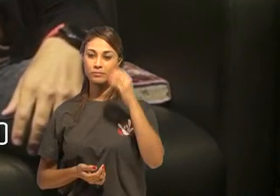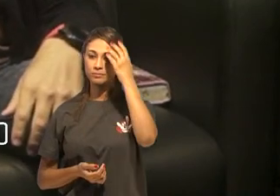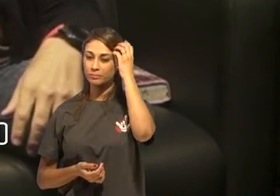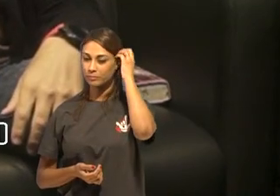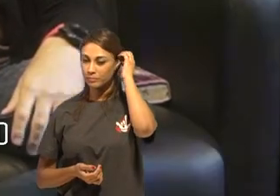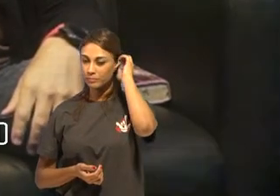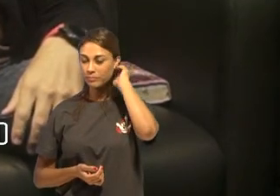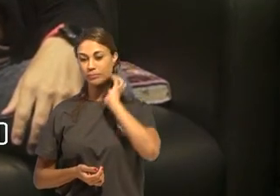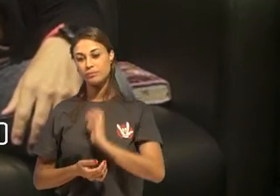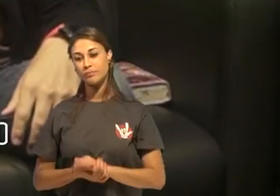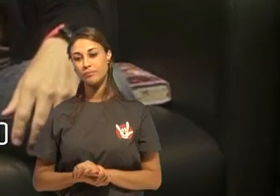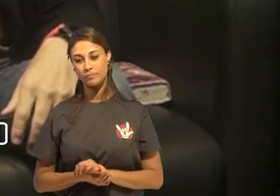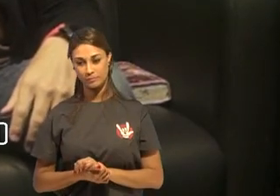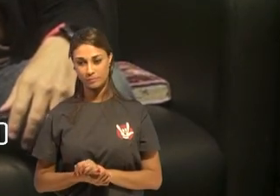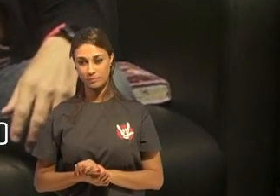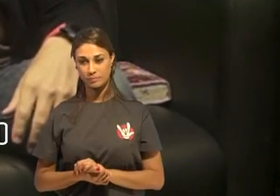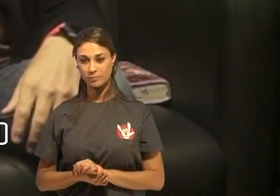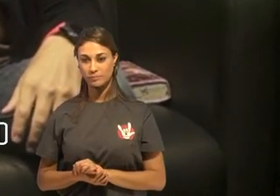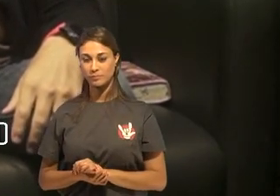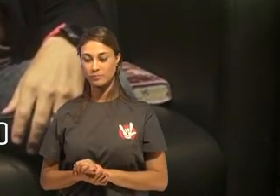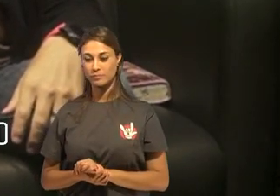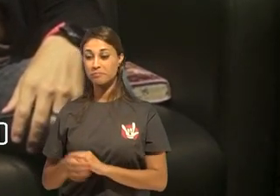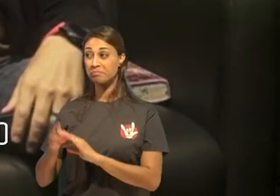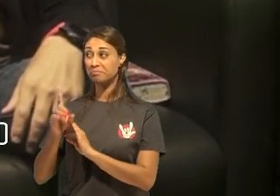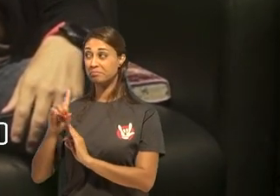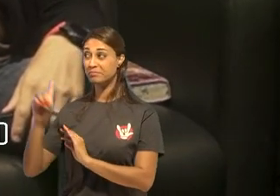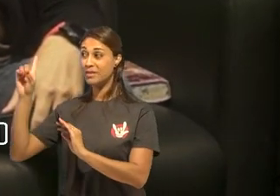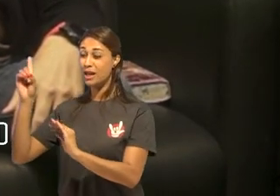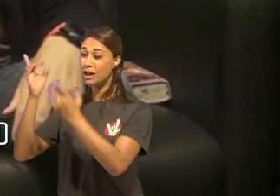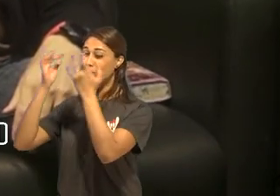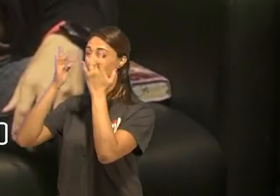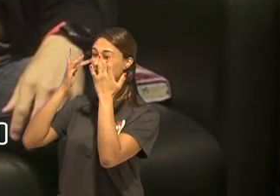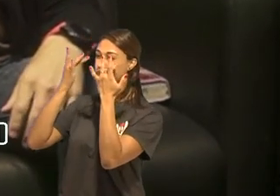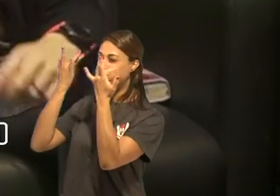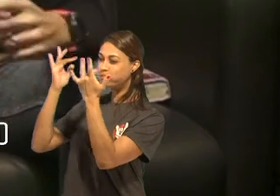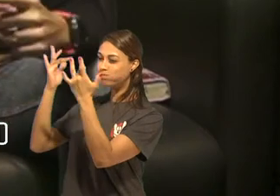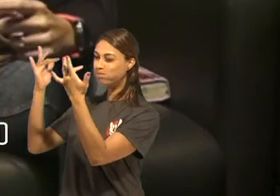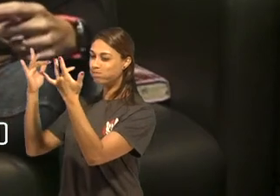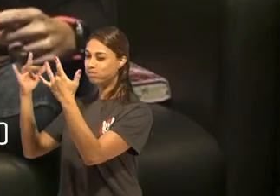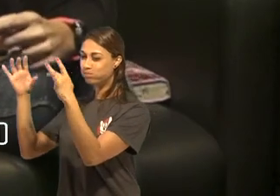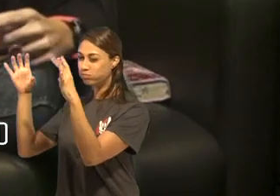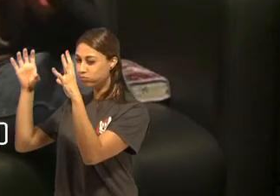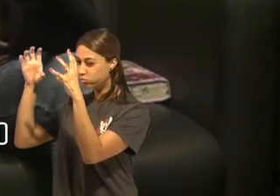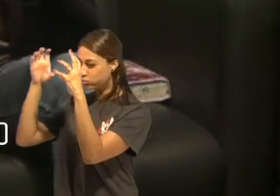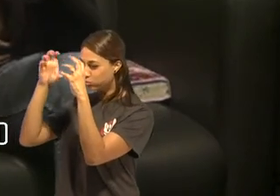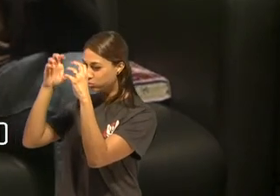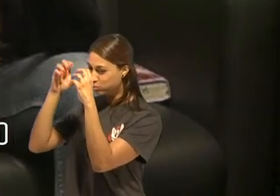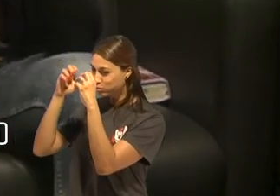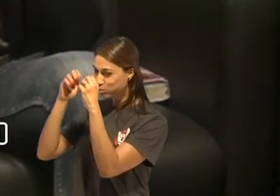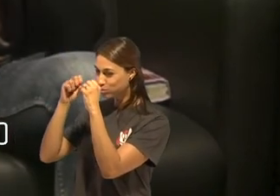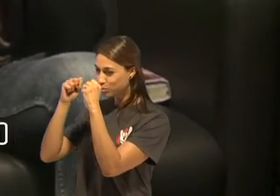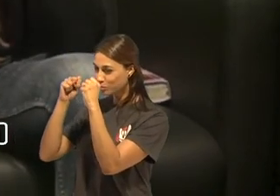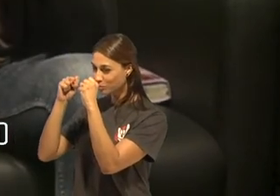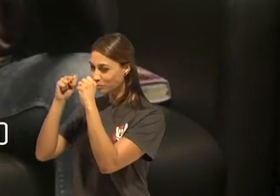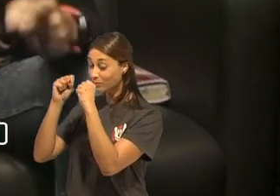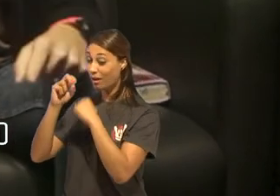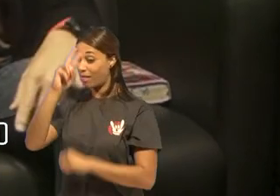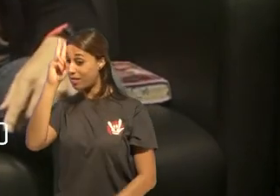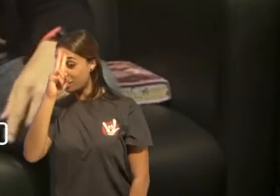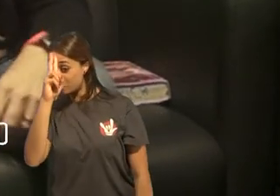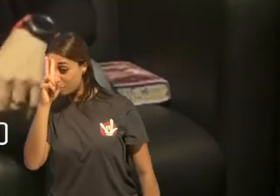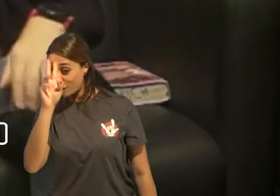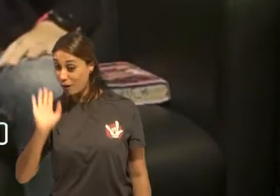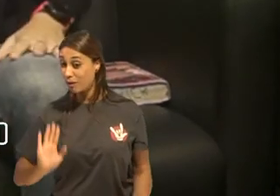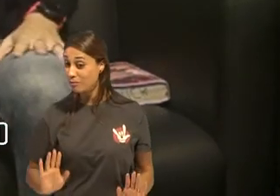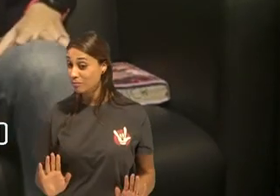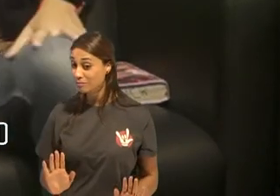Tua santa luz fará a noite em certo, que galera? Aparecer. Oh.